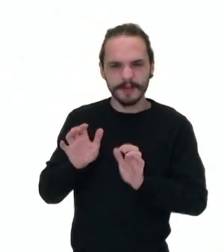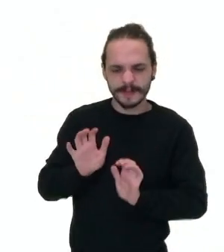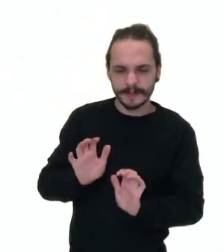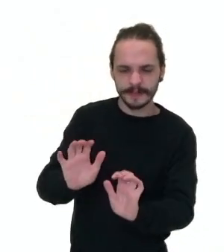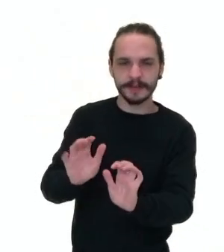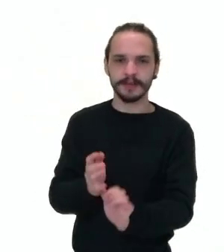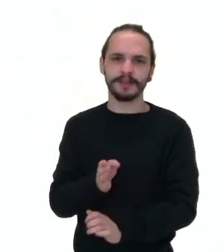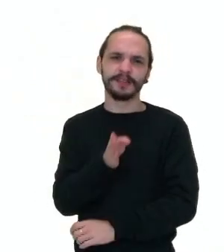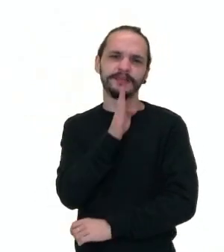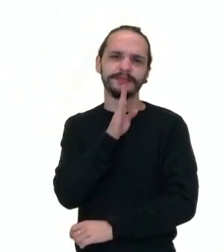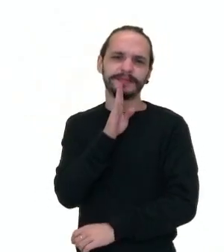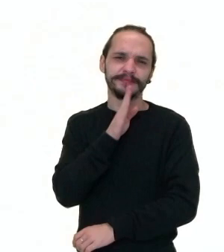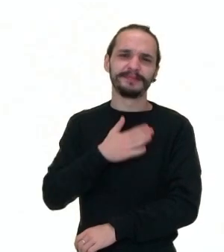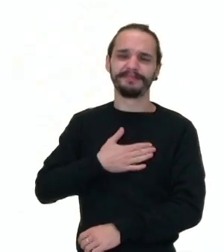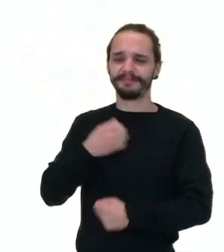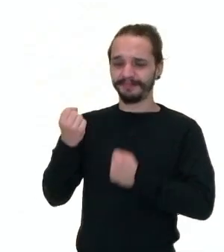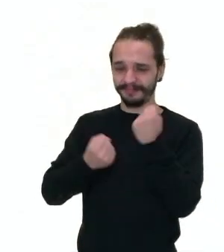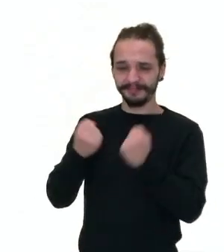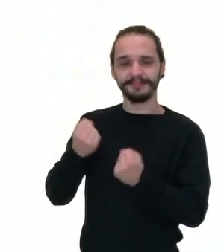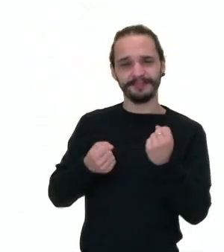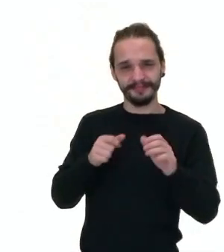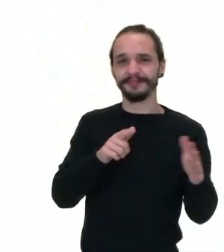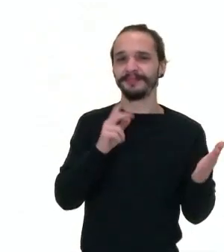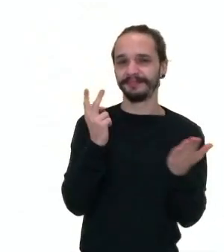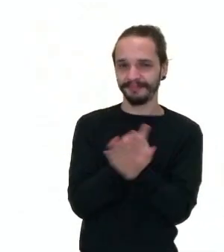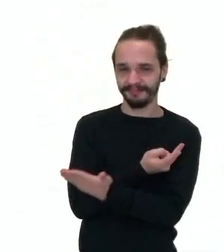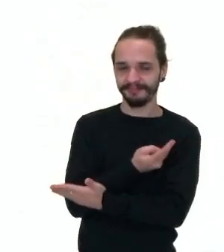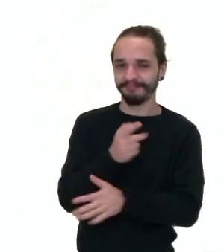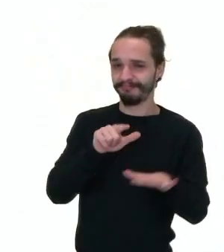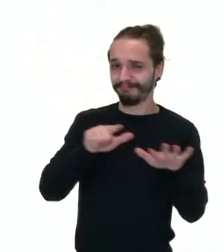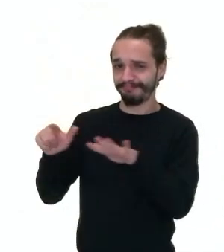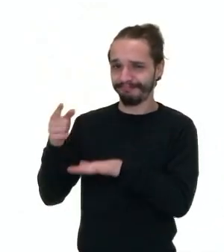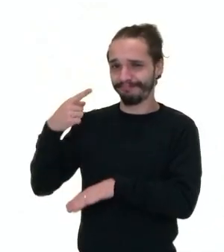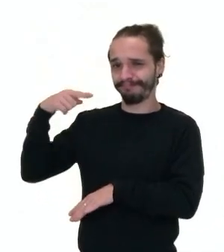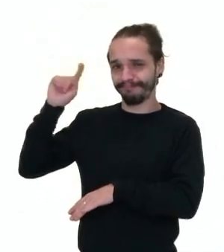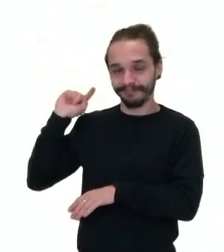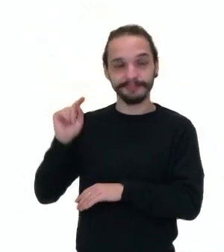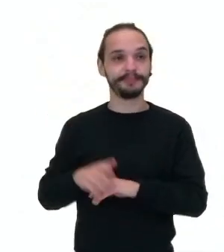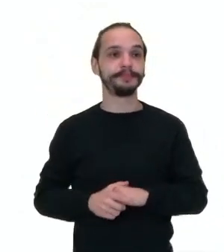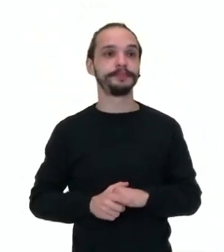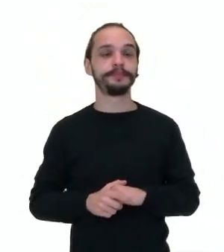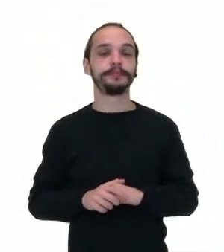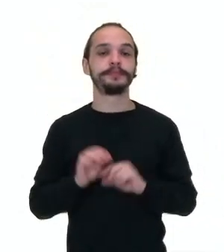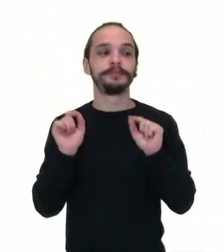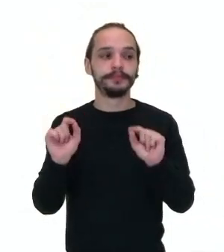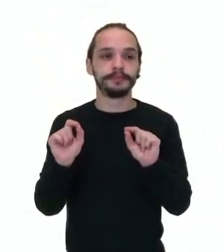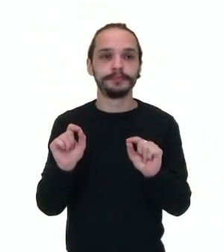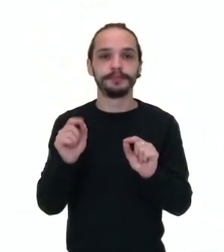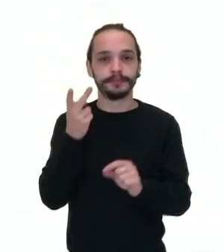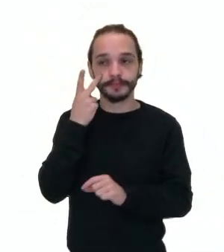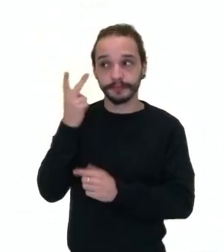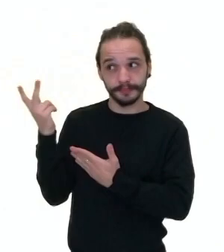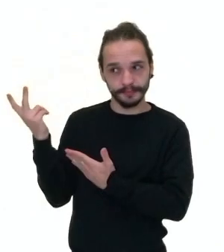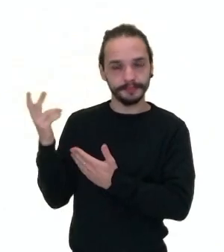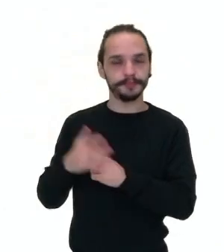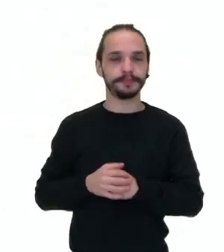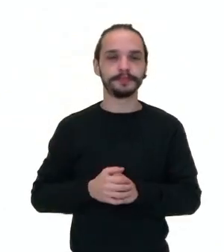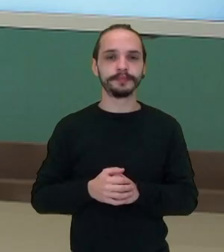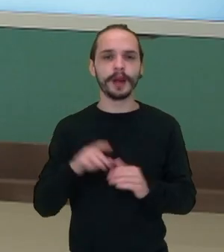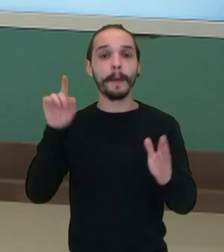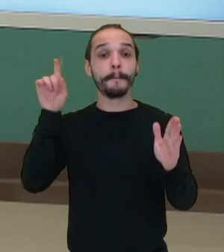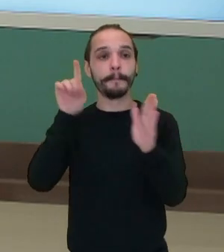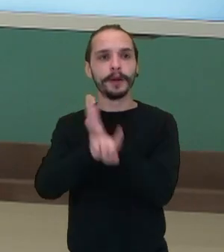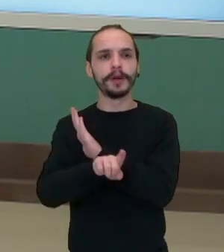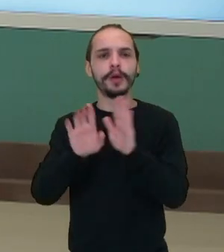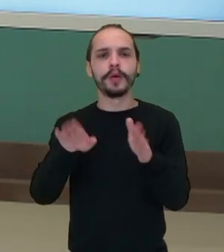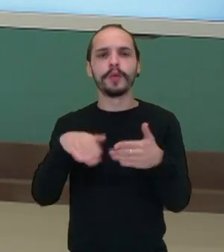bem isso, né? Meu carro, inclusive, aconteceu isso semana passada. O que acontece? Vejam, né? Ele pergunta o seguinte: qual é a